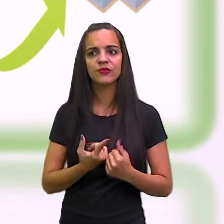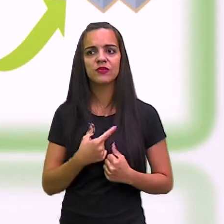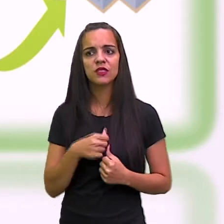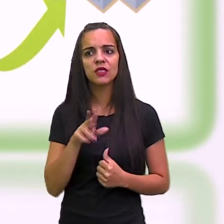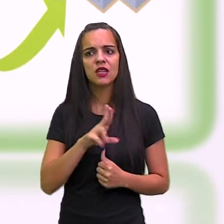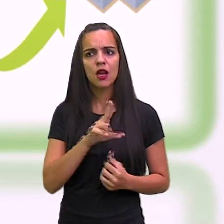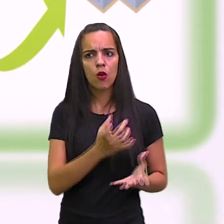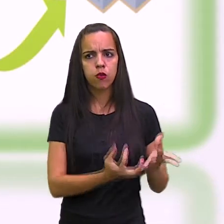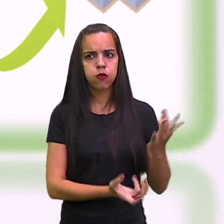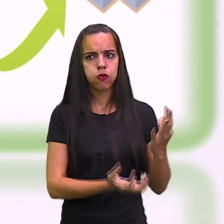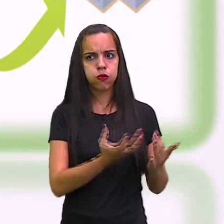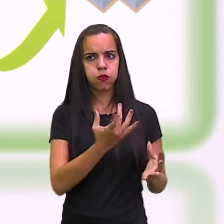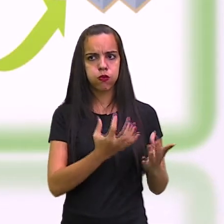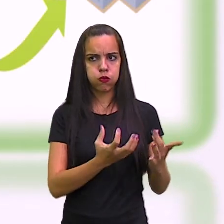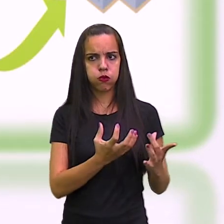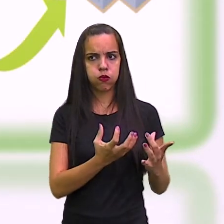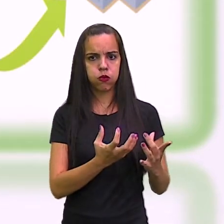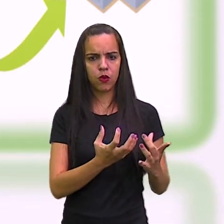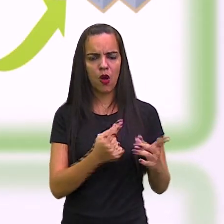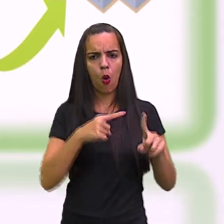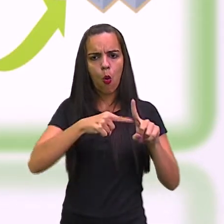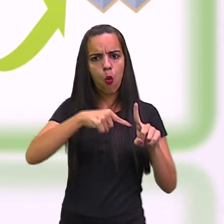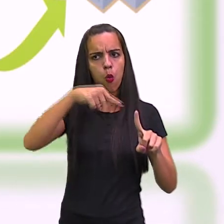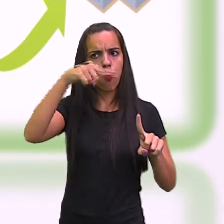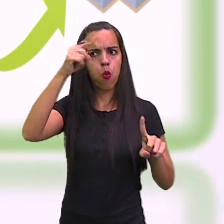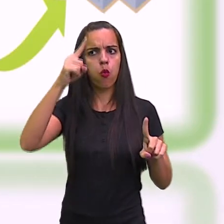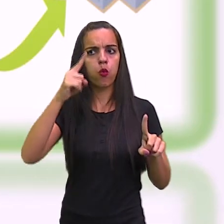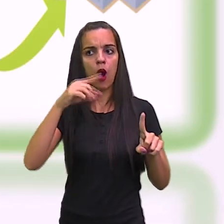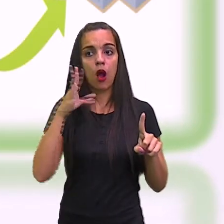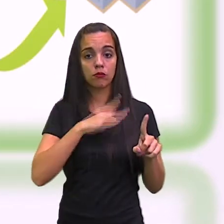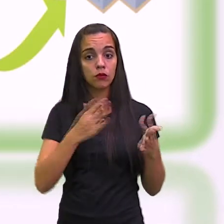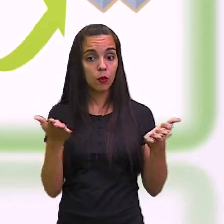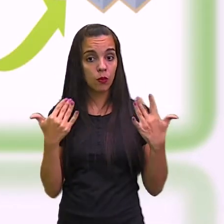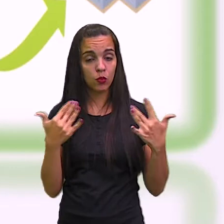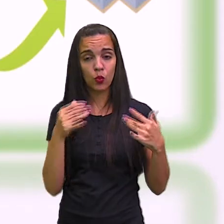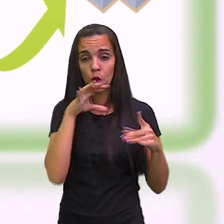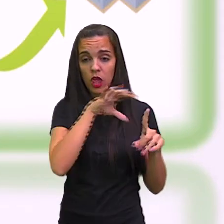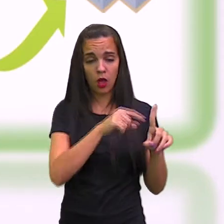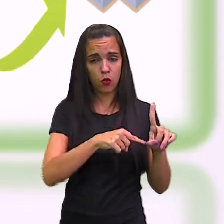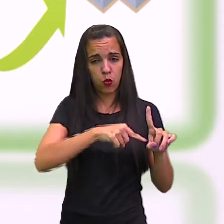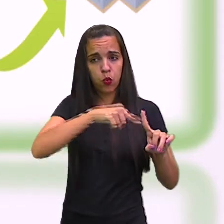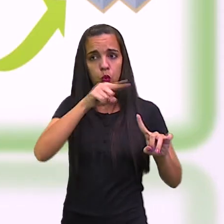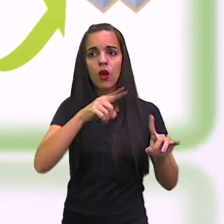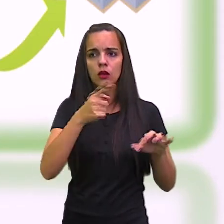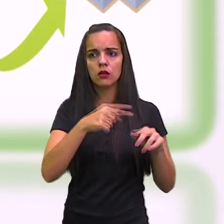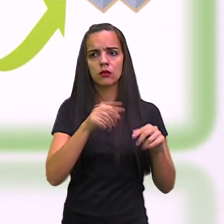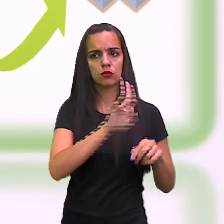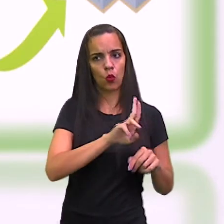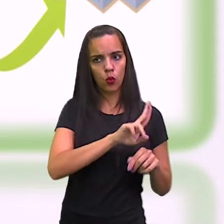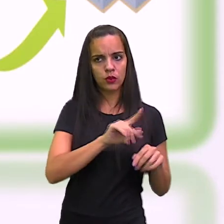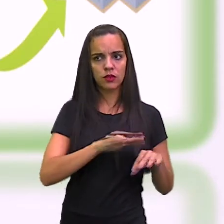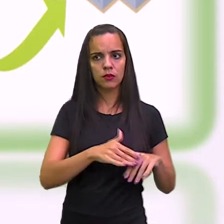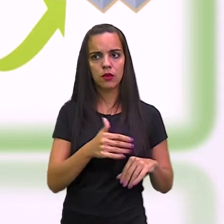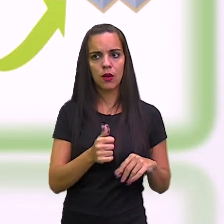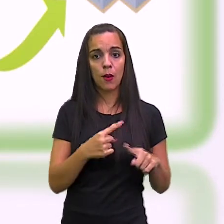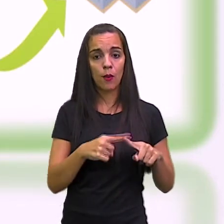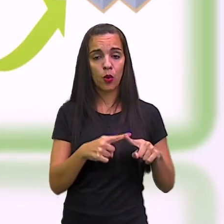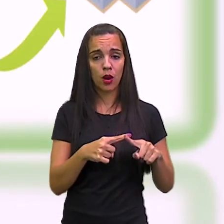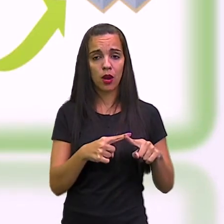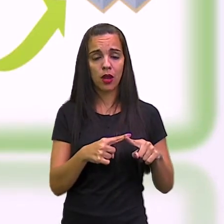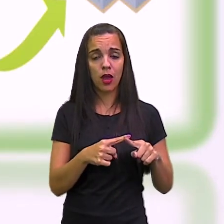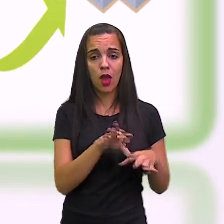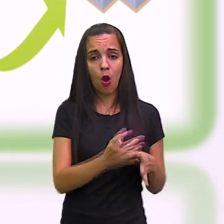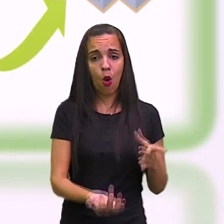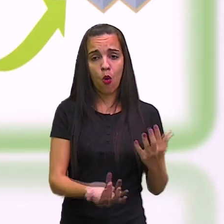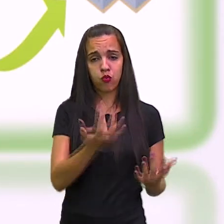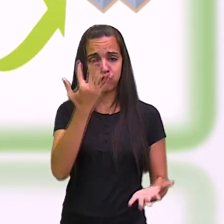da queima em altas temperaturas e na presença abundante de oxigênio. O vapor produzido